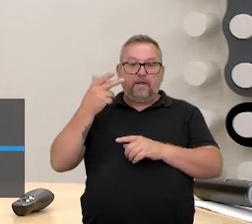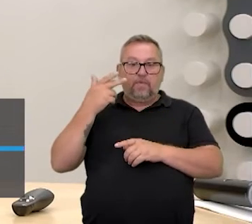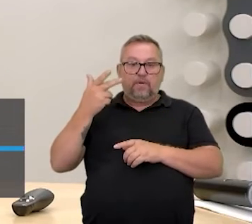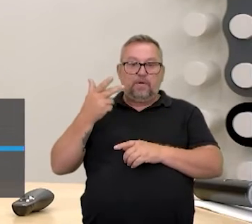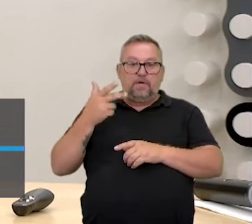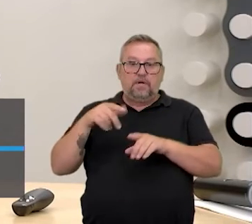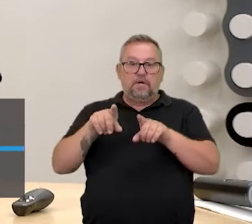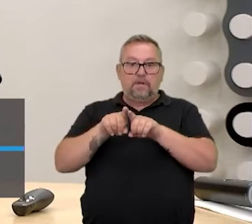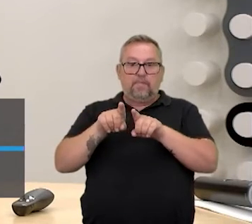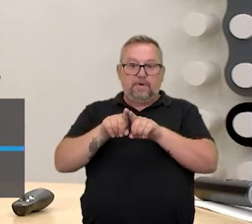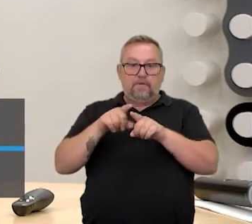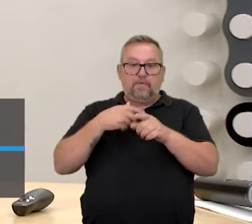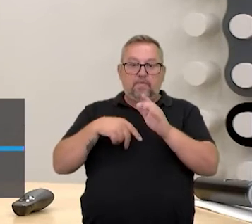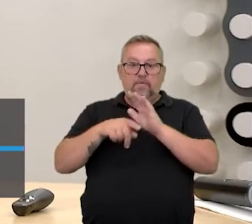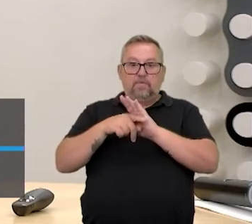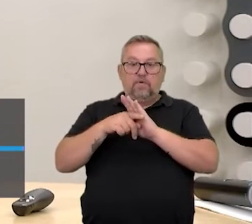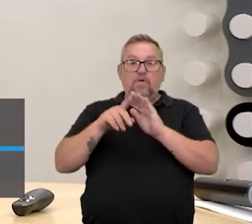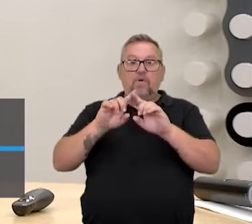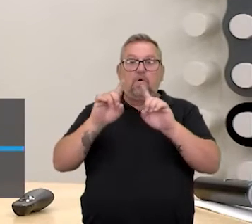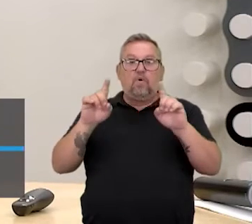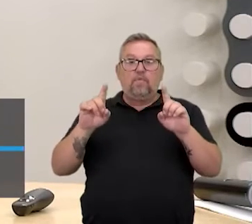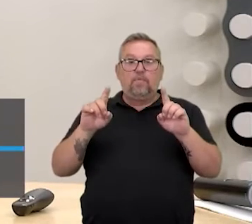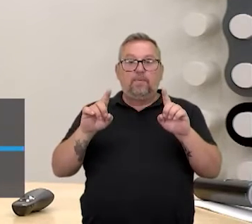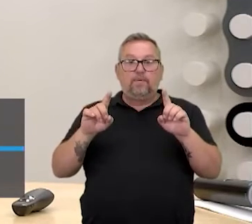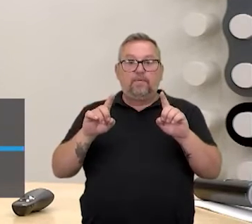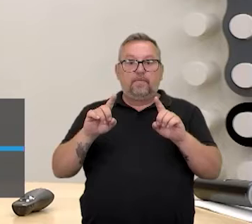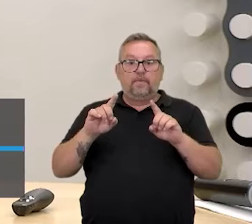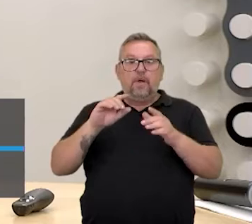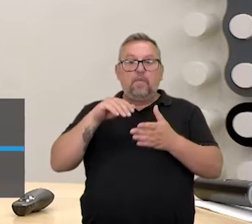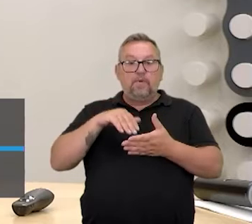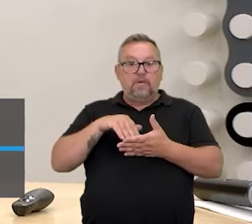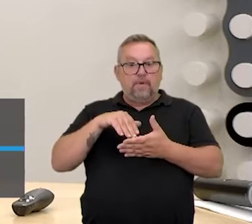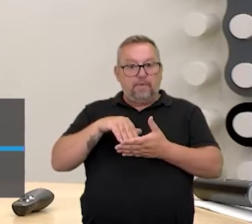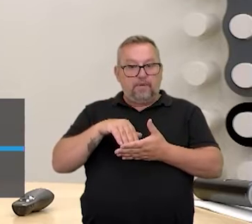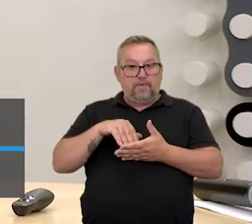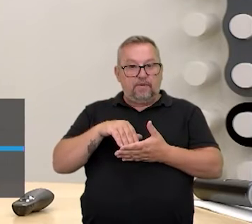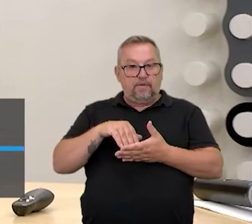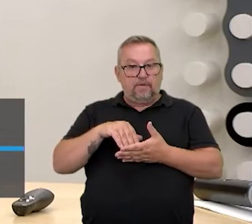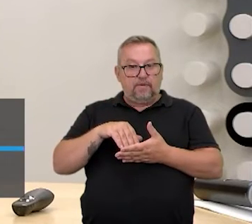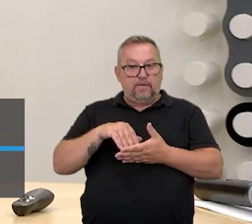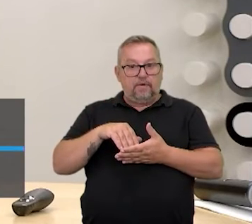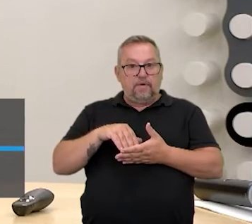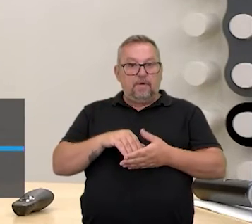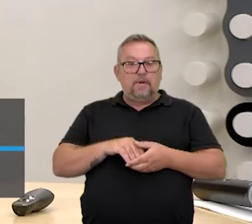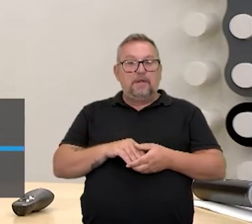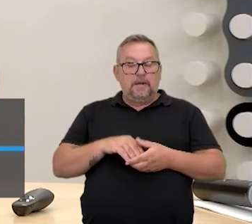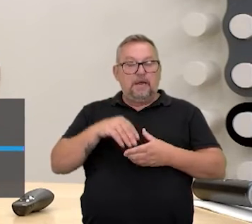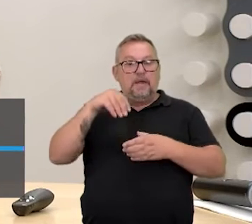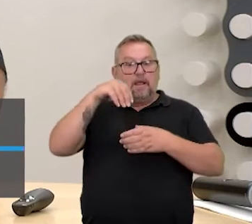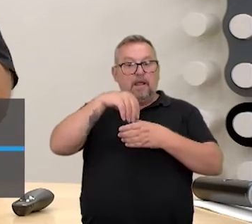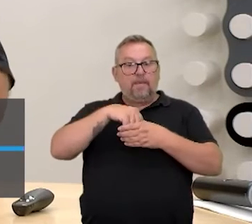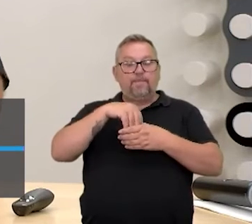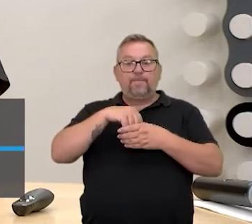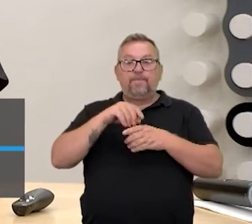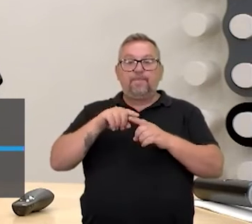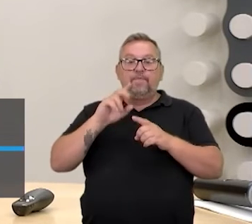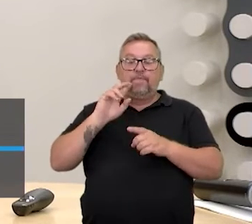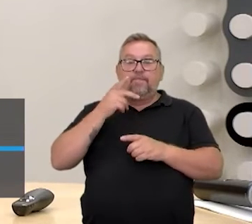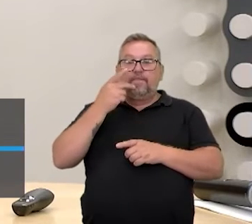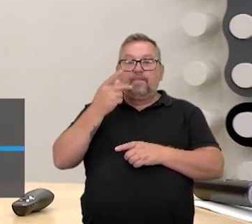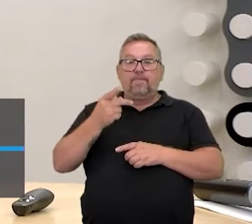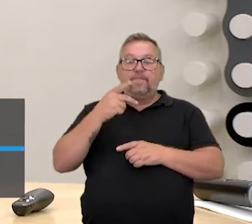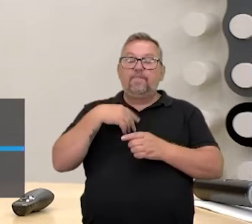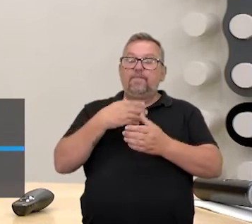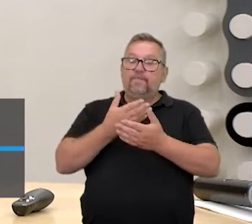natureza, tanto de fatores externos, como também minimamente, né, dos fatores internos, né, que é por isso que fala aí